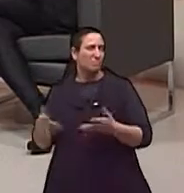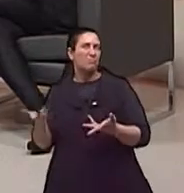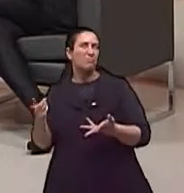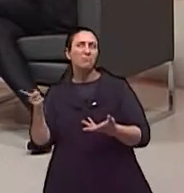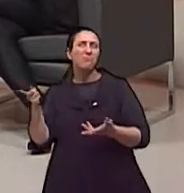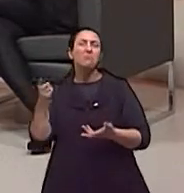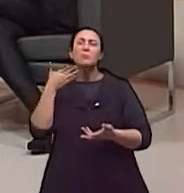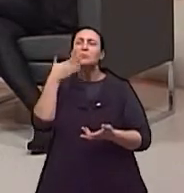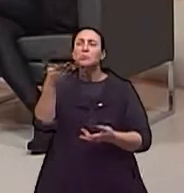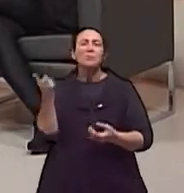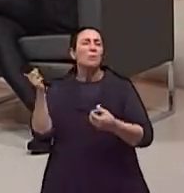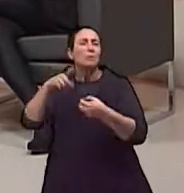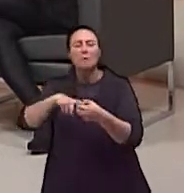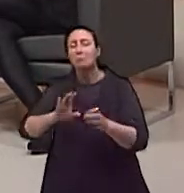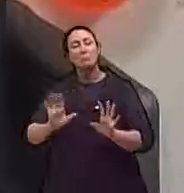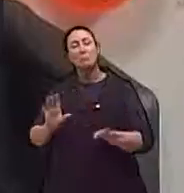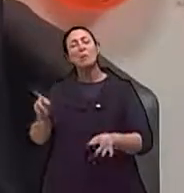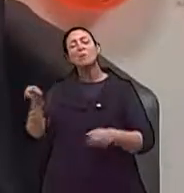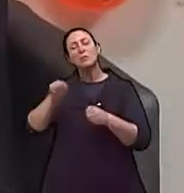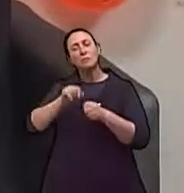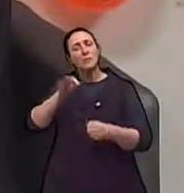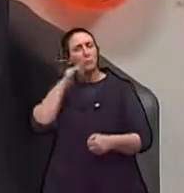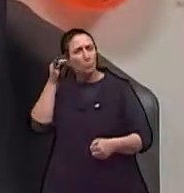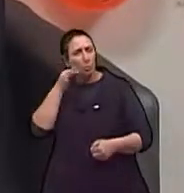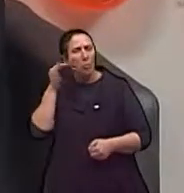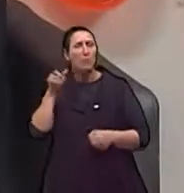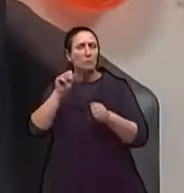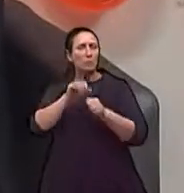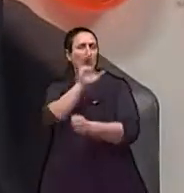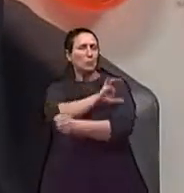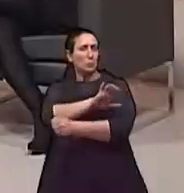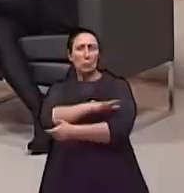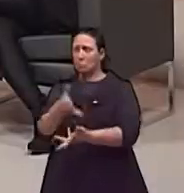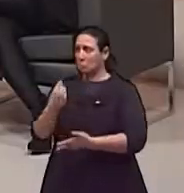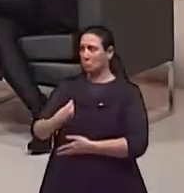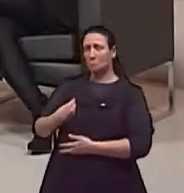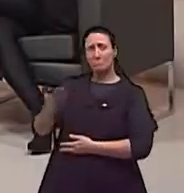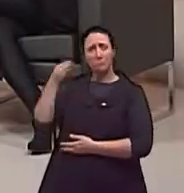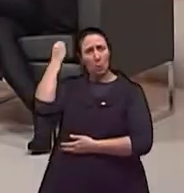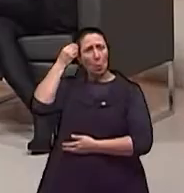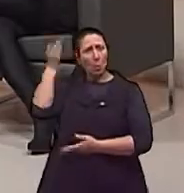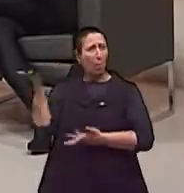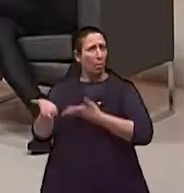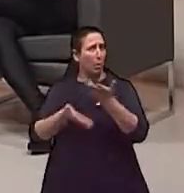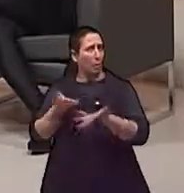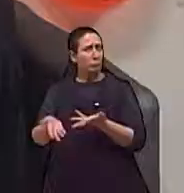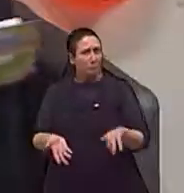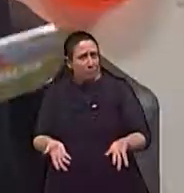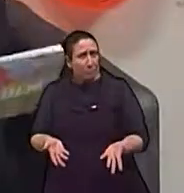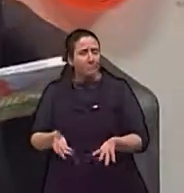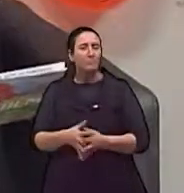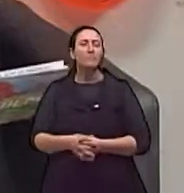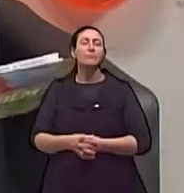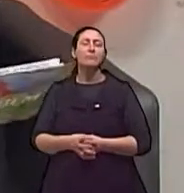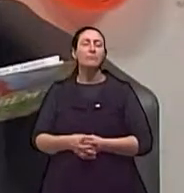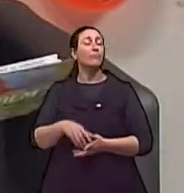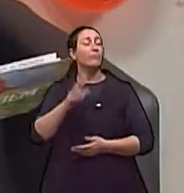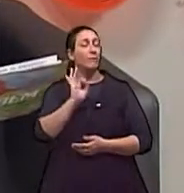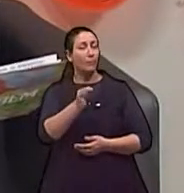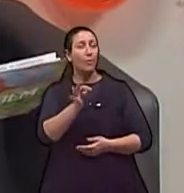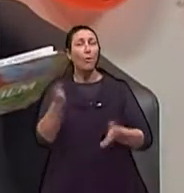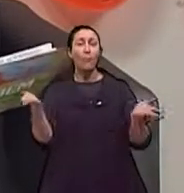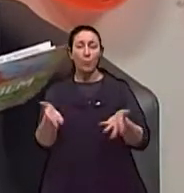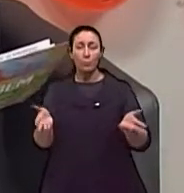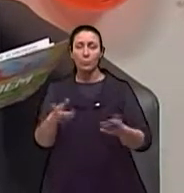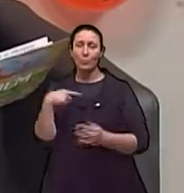pedir reingresso fez vestibular fez o curso e atuante hoje isso aí né então Eh o que a gente tá vendo aqui